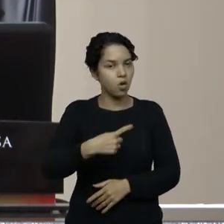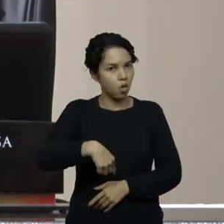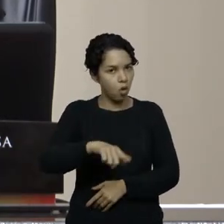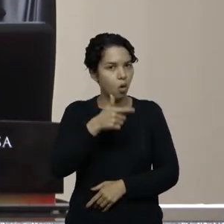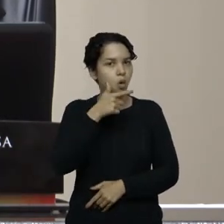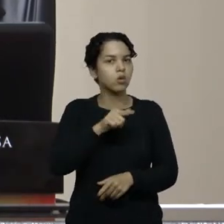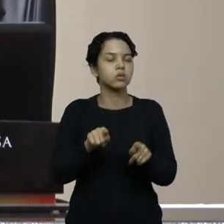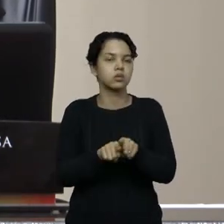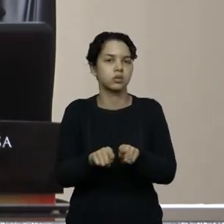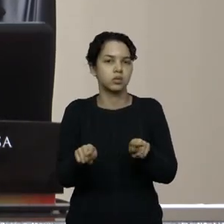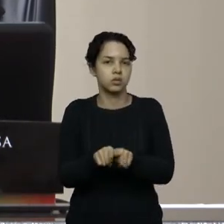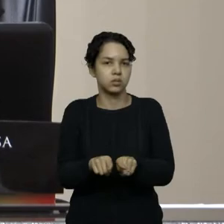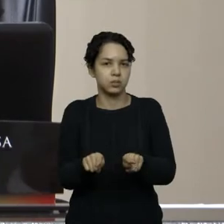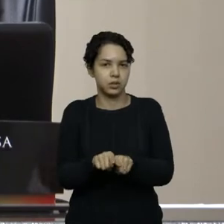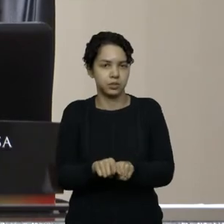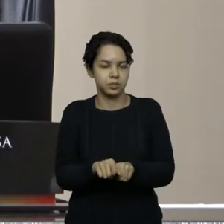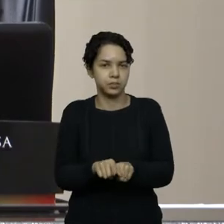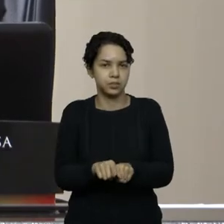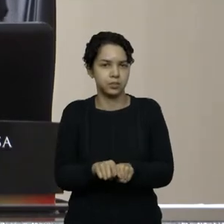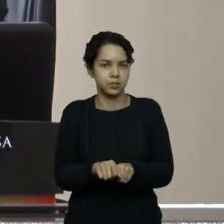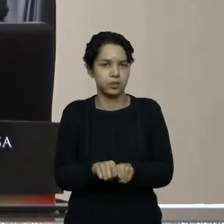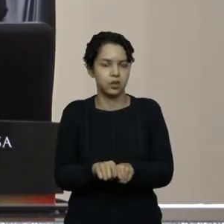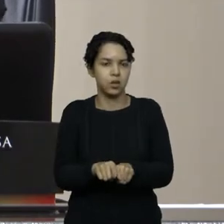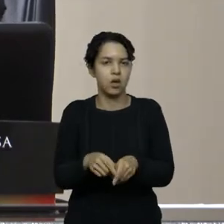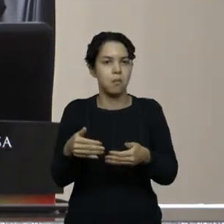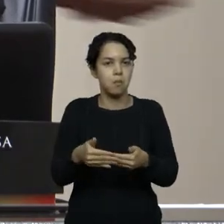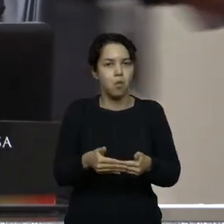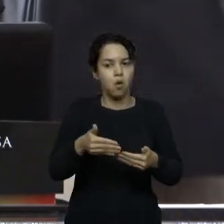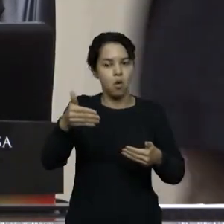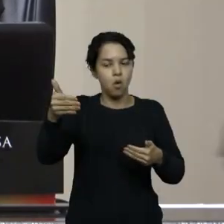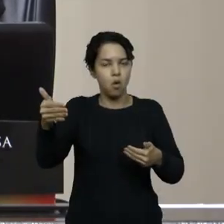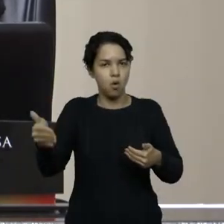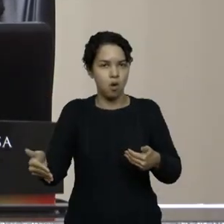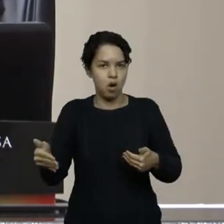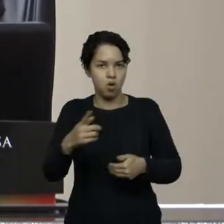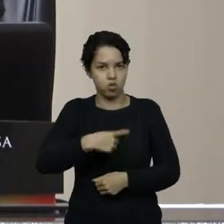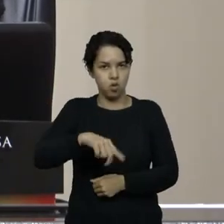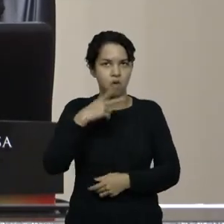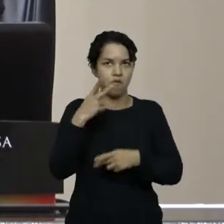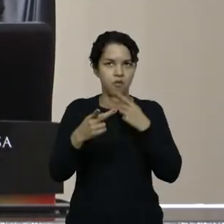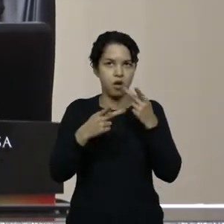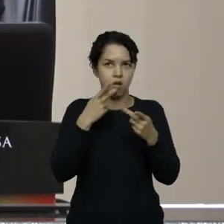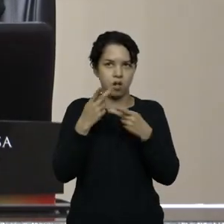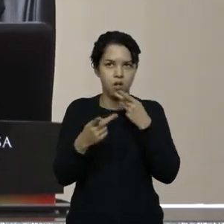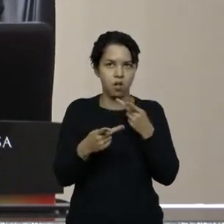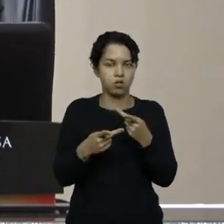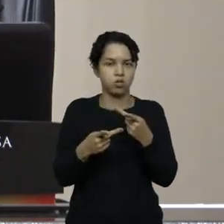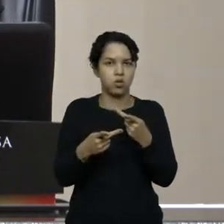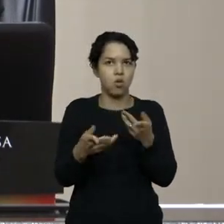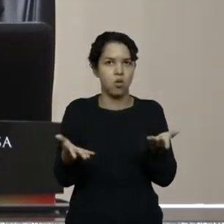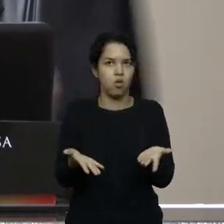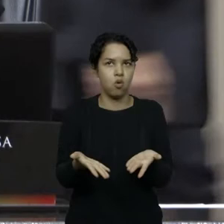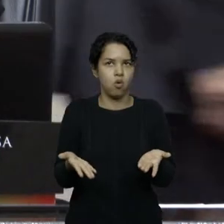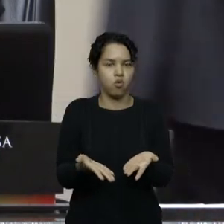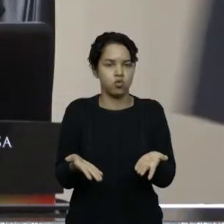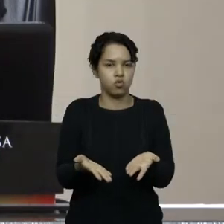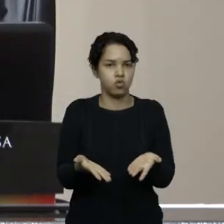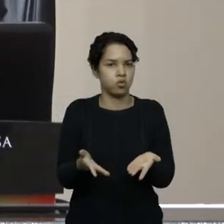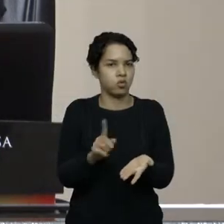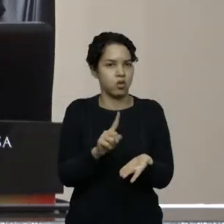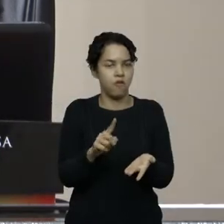entendimento para jogar Deputado Nazareno ninguém tá falando aqui hoje só se fala de